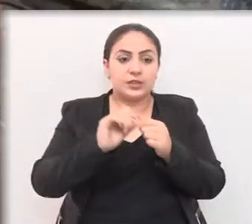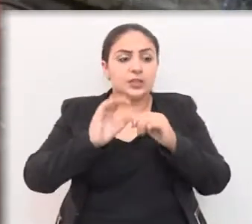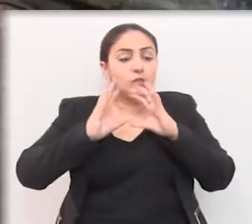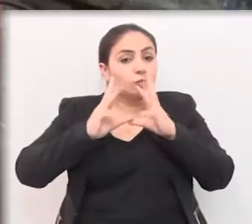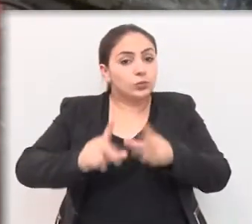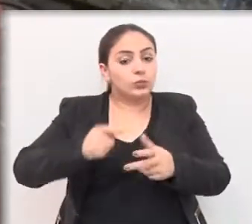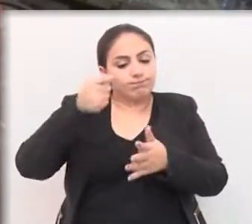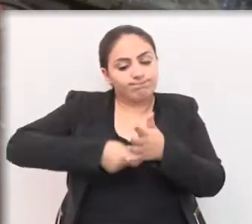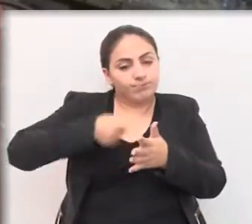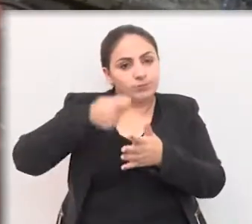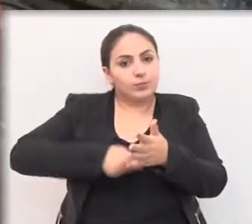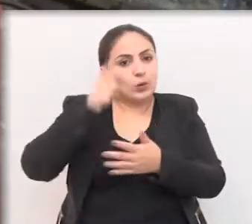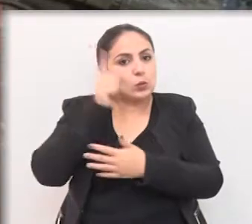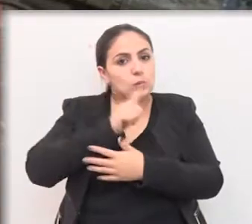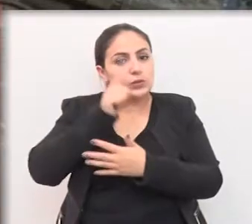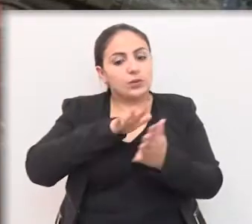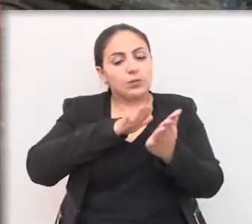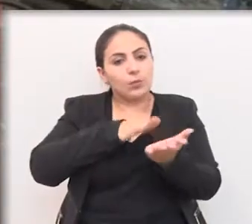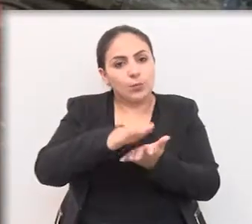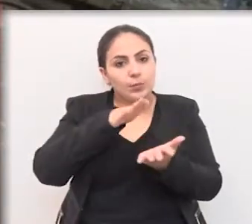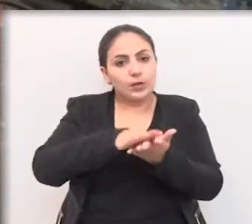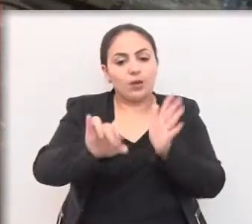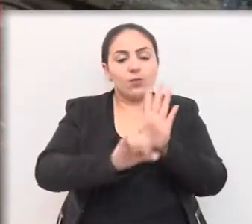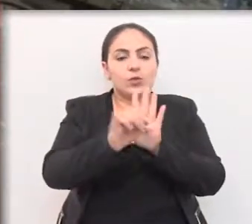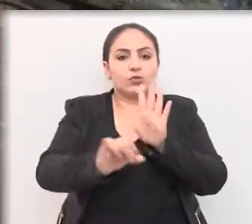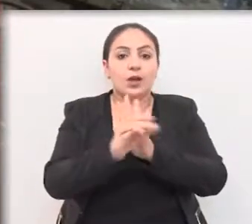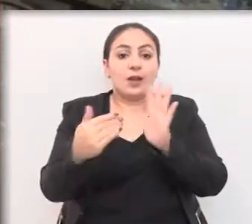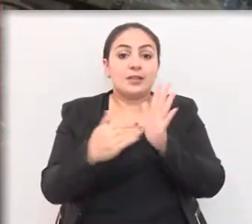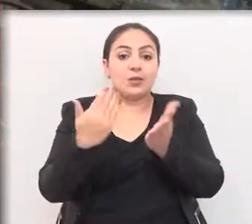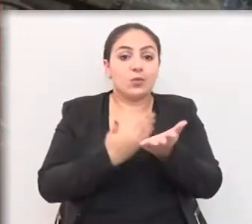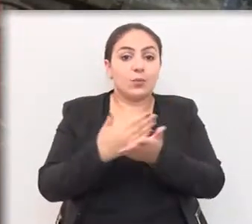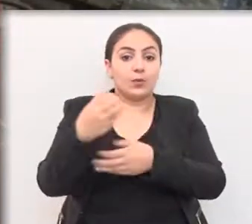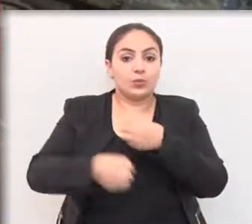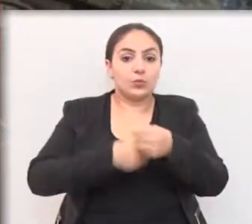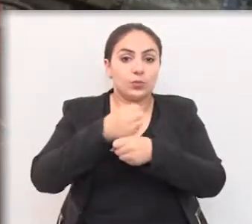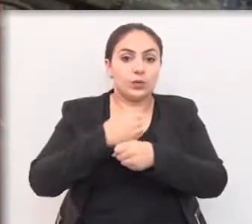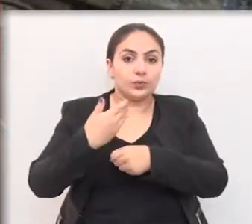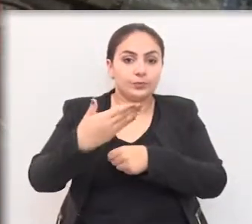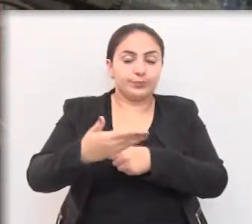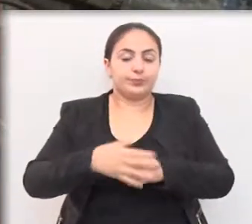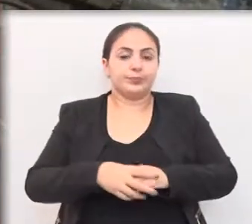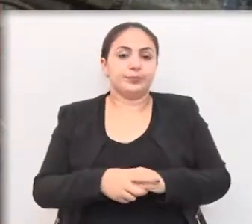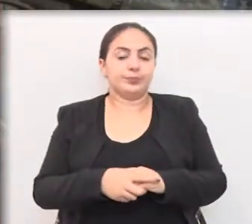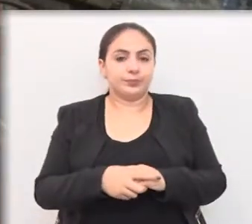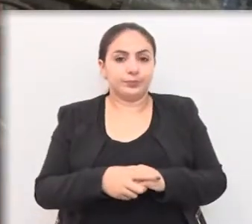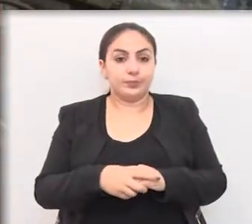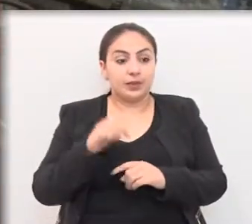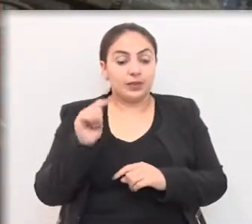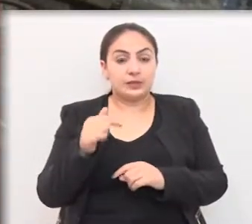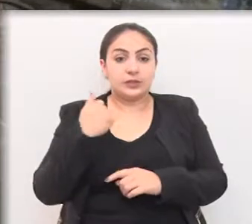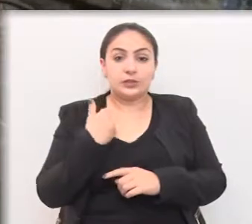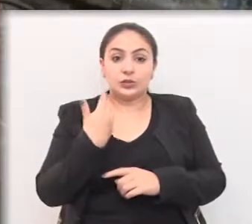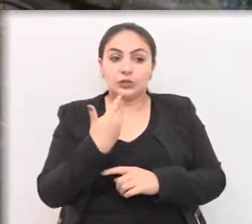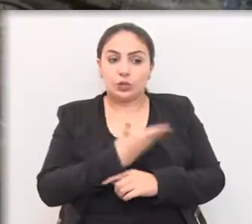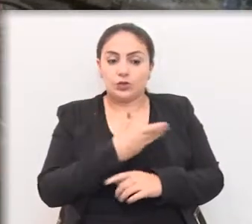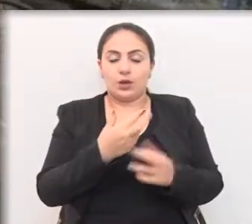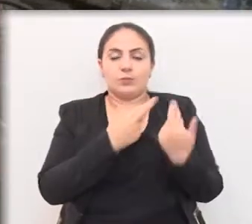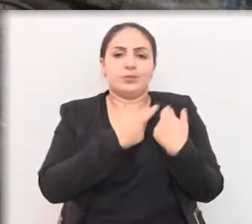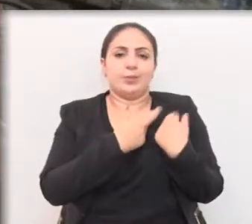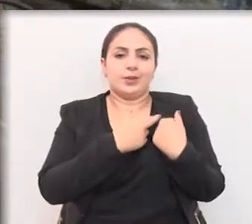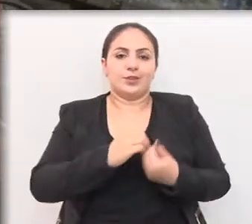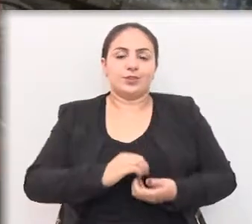que todos os esforços para publicar o edital até o início do ano que vem. Esta é a